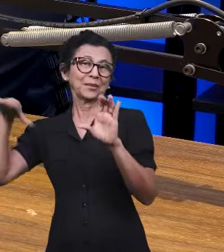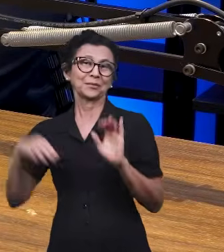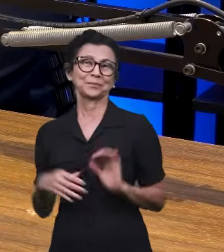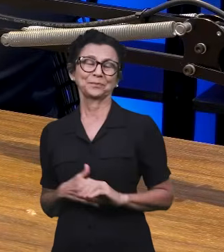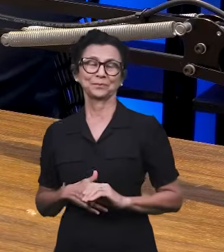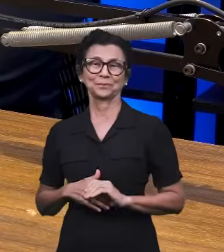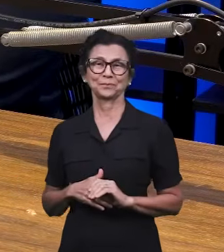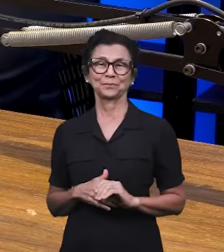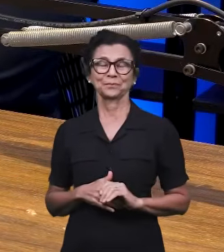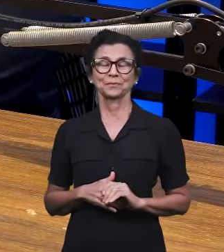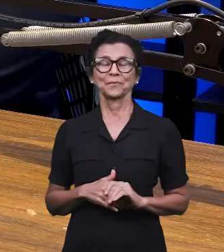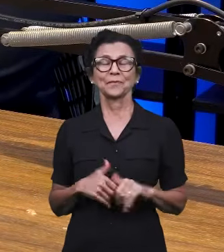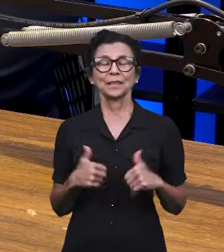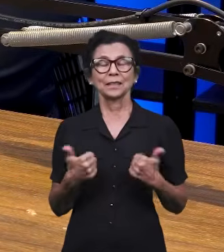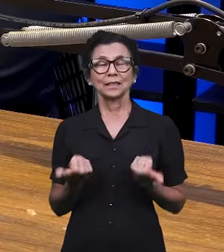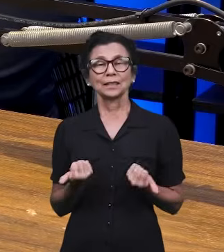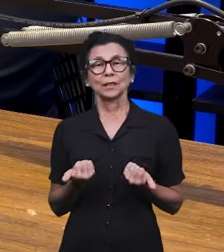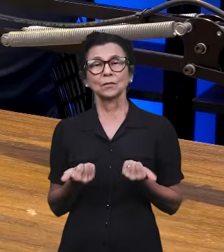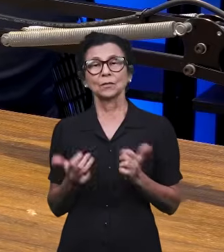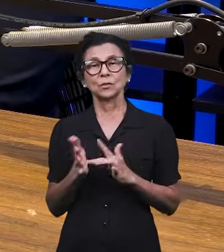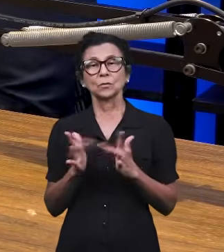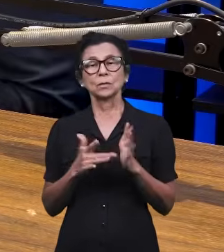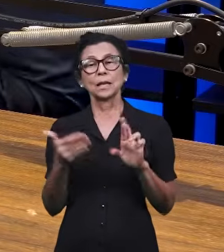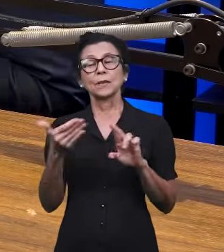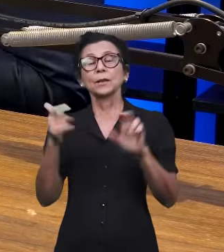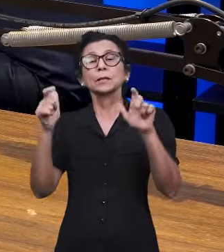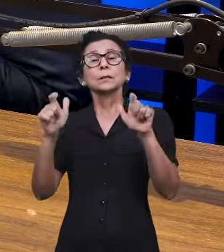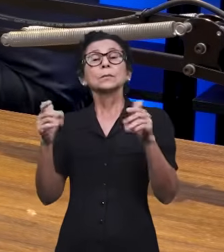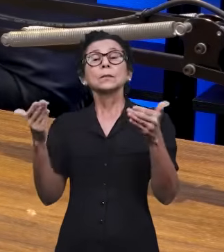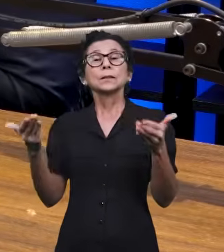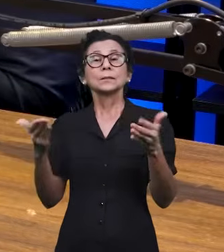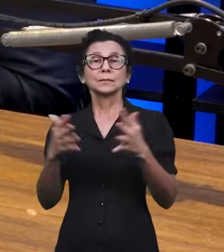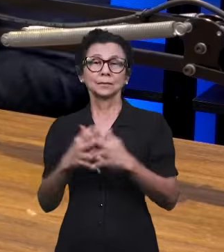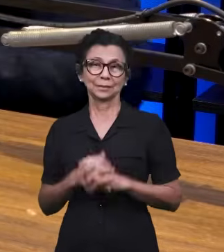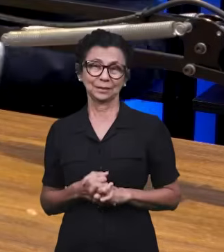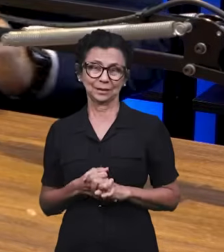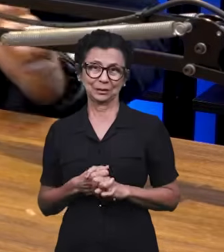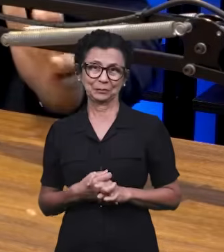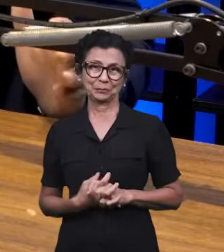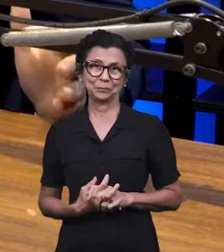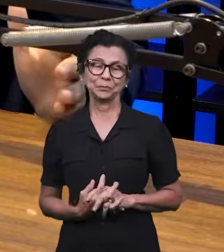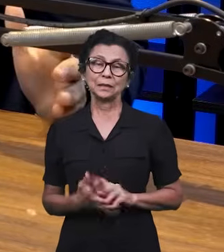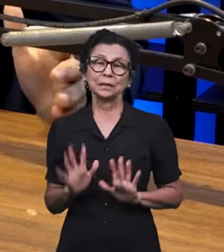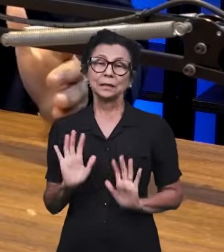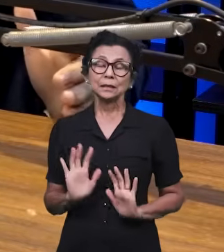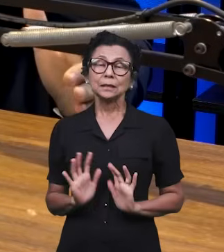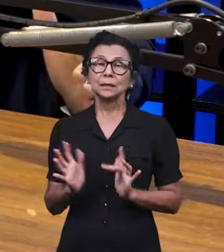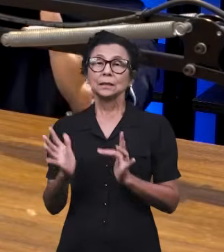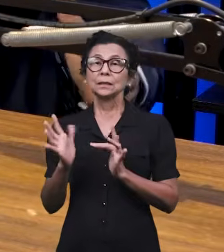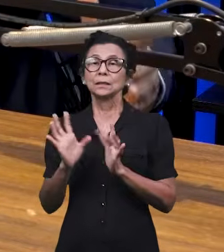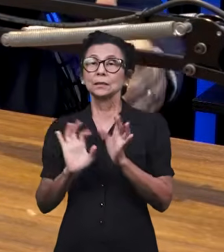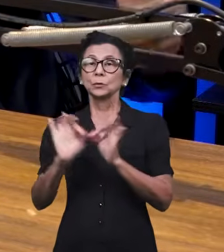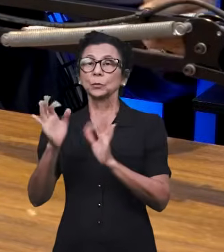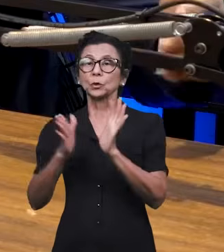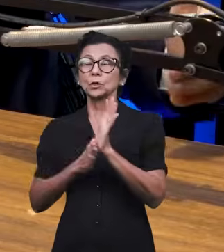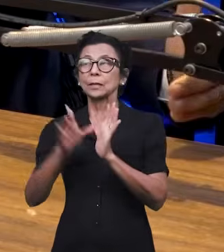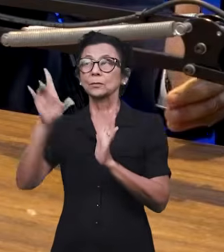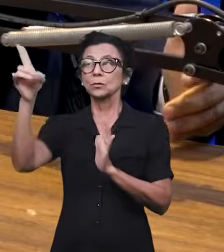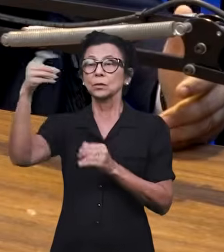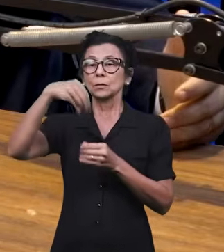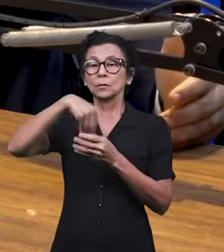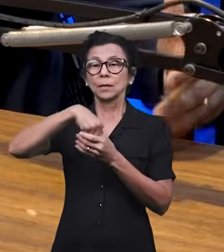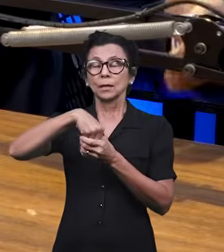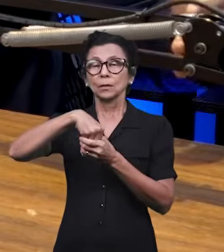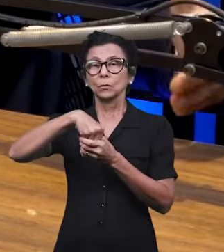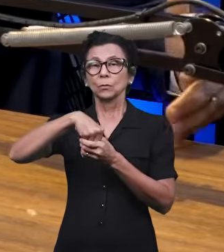esse, né? Na execução. Quando nós vamos ver Jesus no projeto de Deus, nós vamos sempre ver a